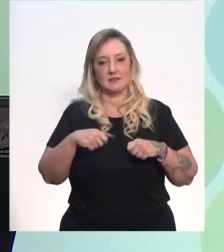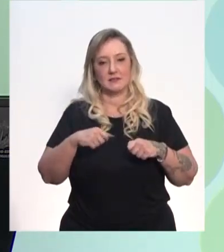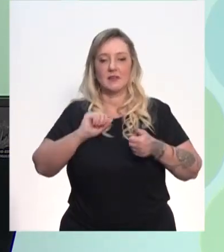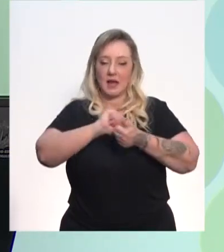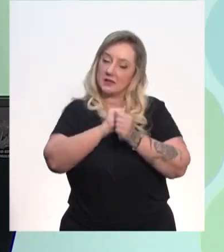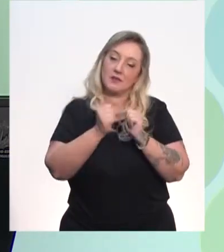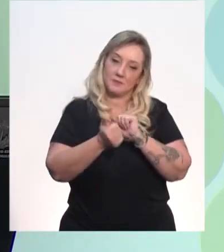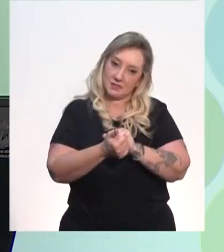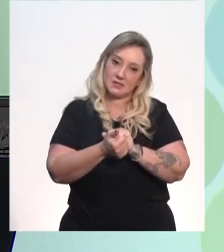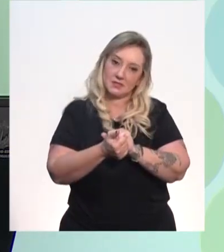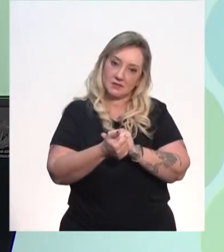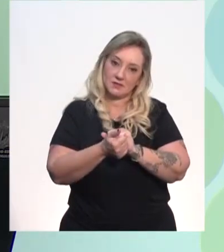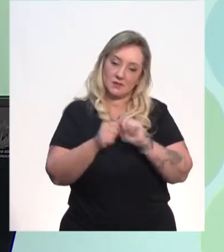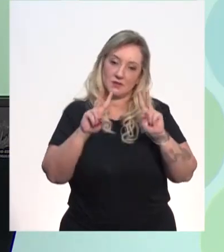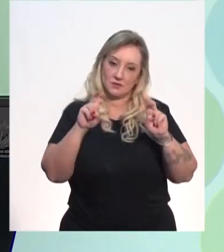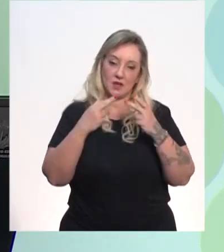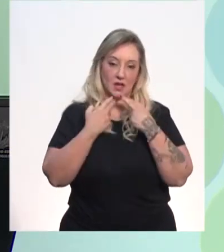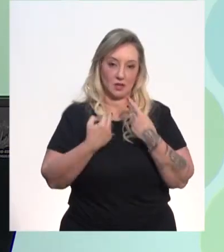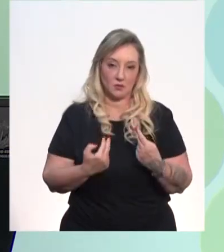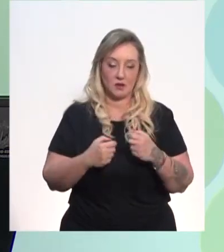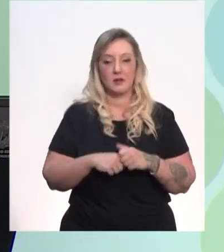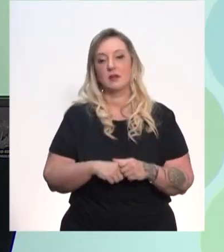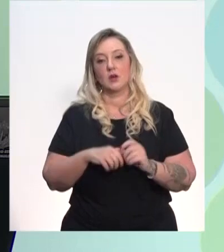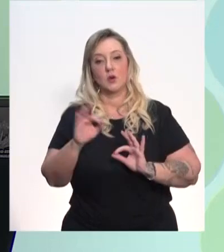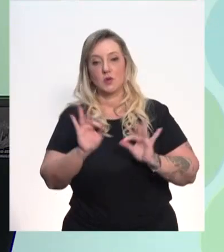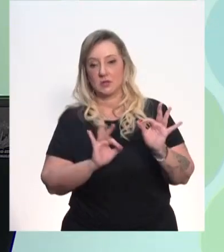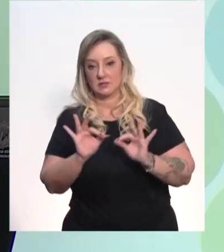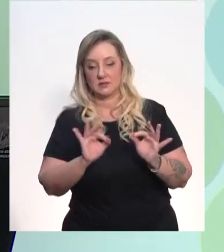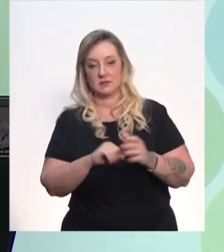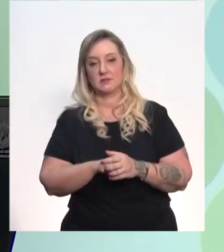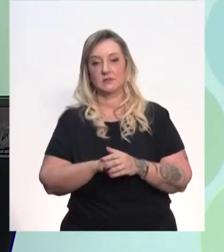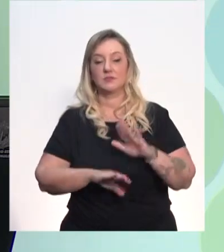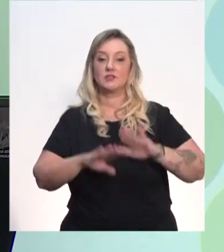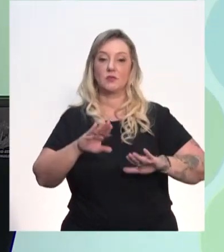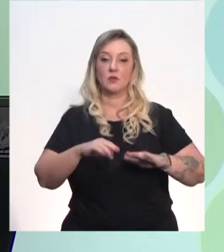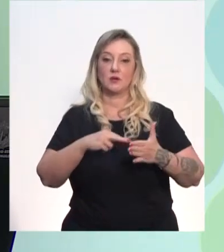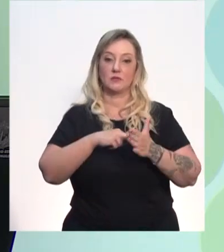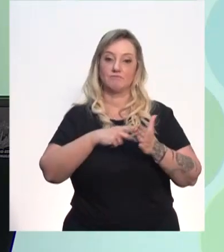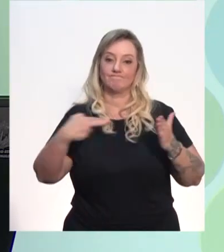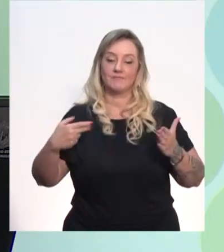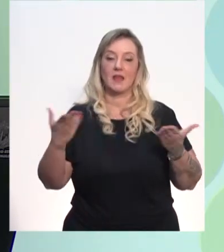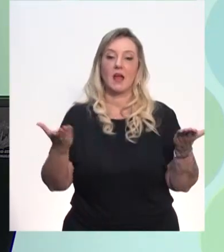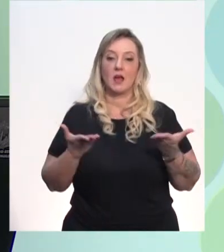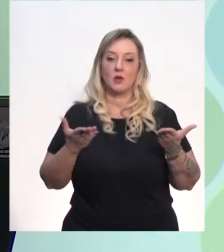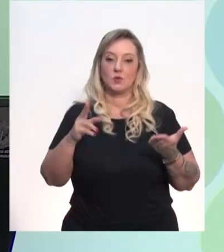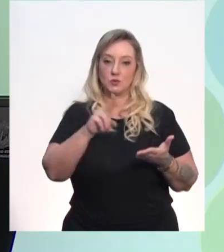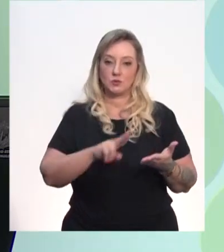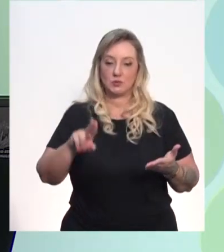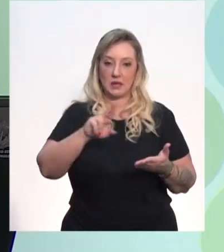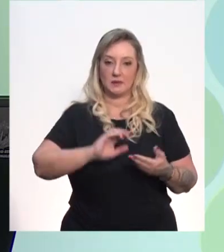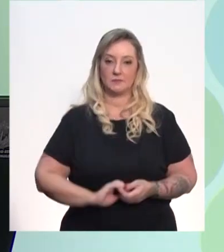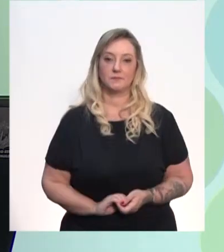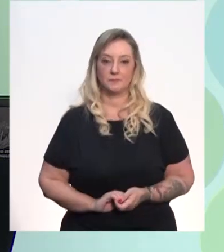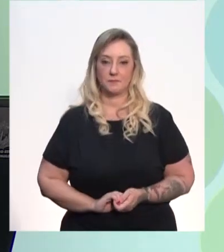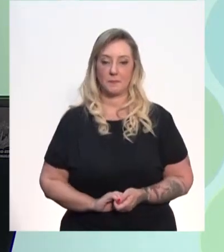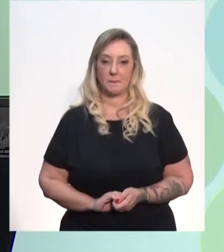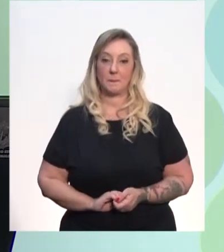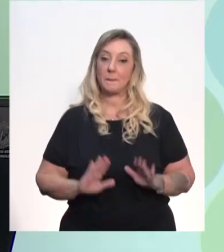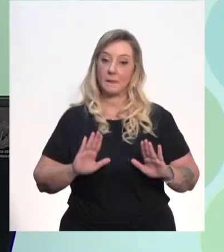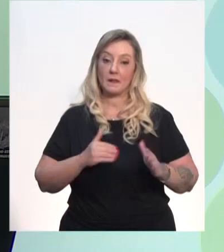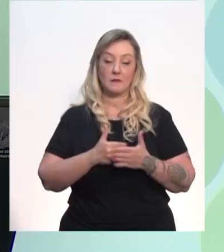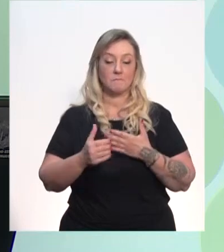é ter um banco de pautas lá mesmo, para que vocês possam acessar isso com um tempo mais adequado para estudo e preparo.